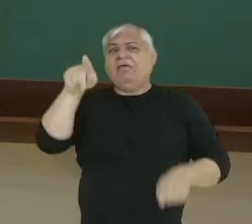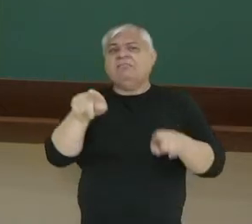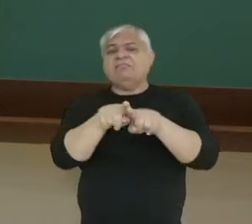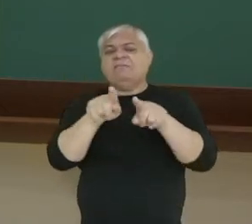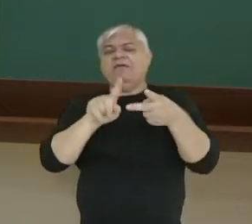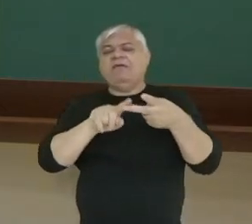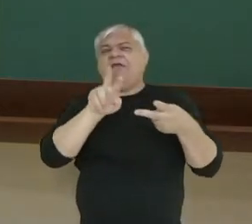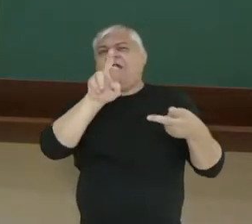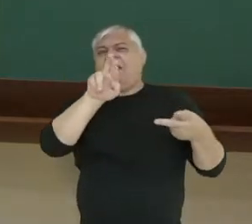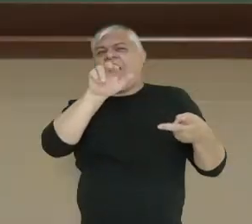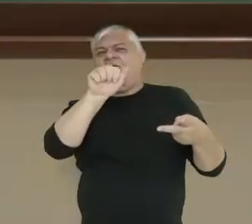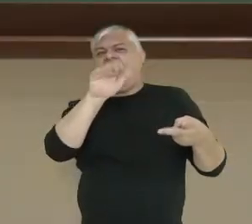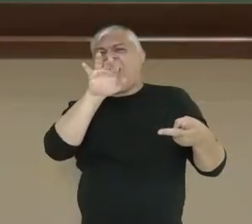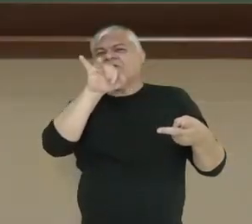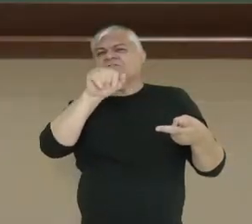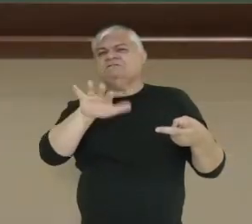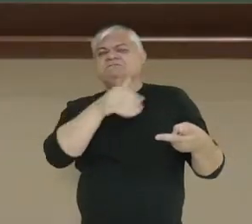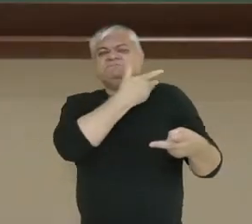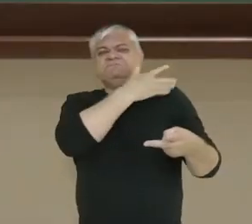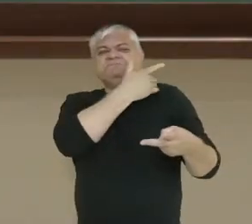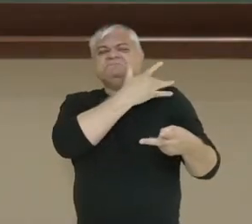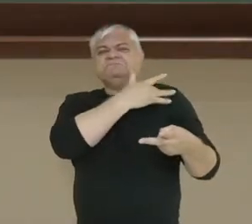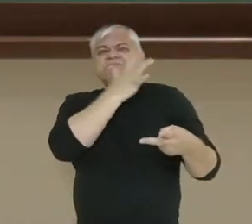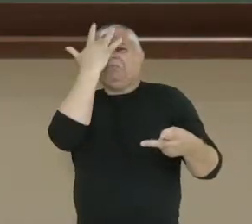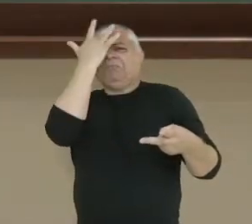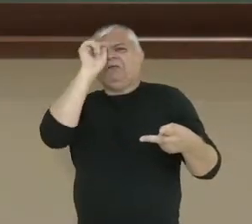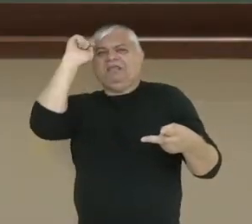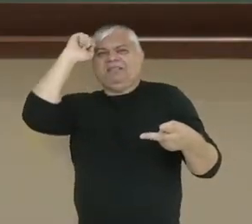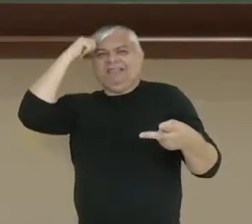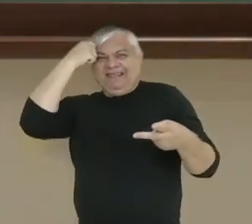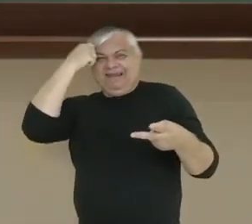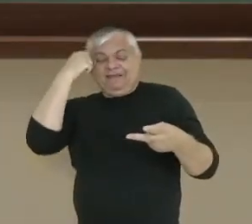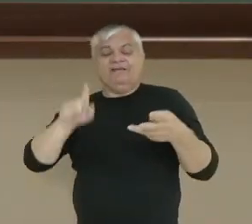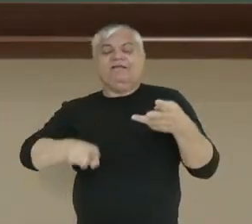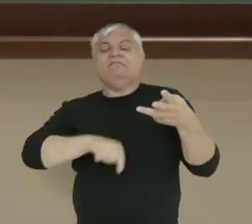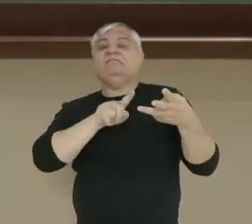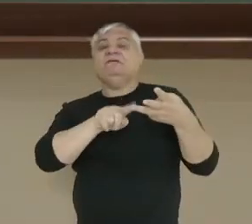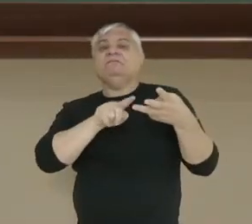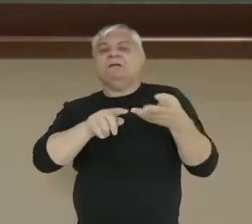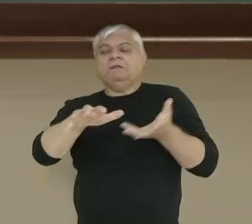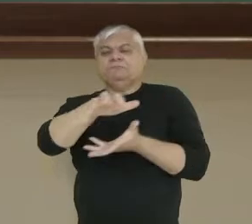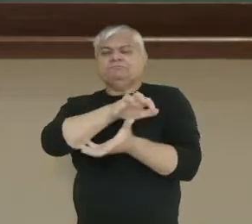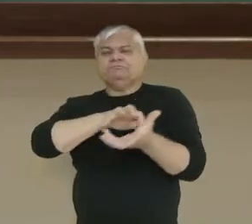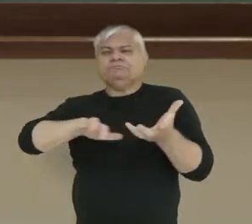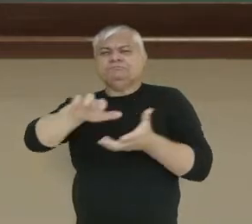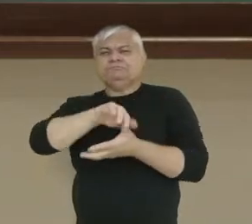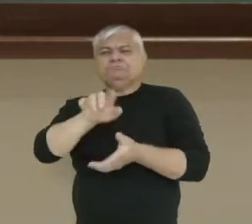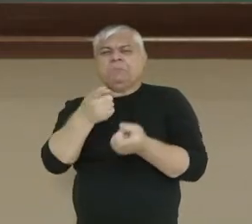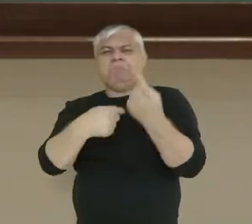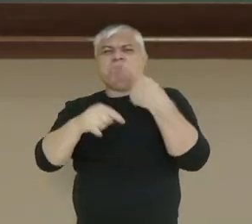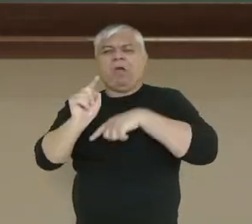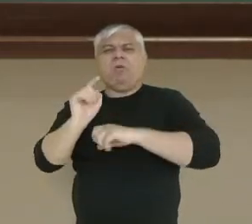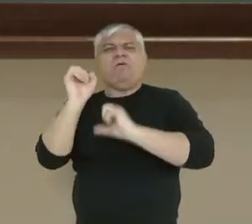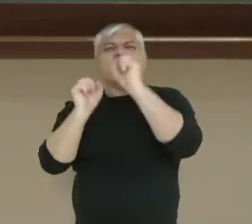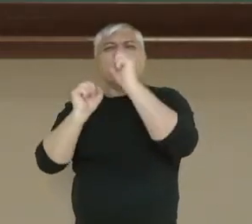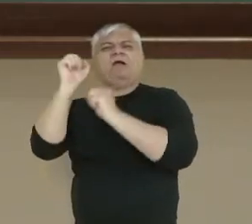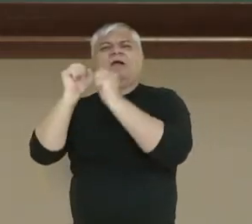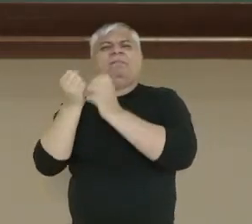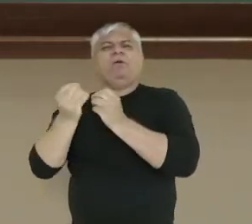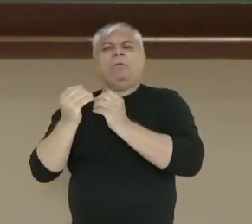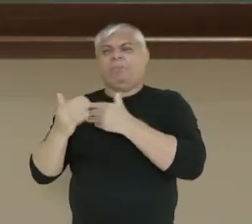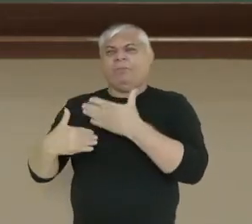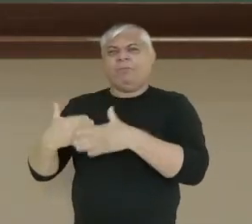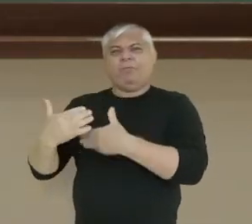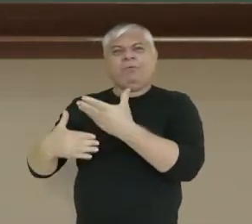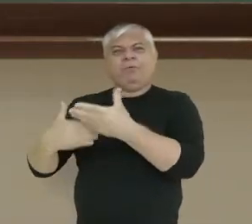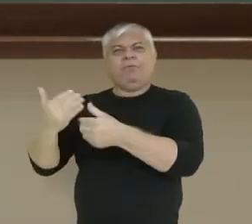XIX. Em especial, a gente vai ver sobre a segunda revolução industrial, como que ela se desenvolveu, o que ela